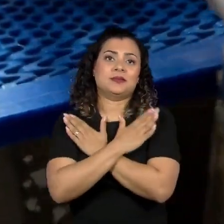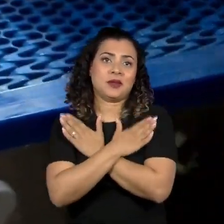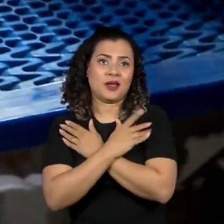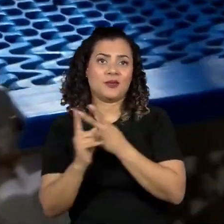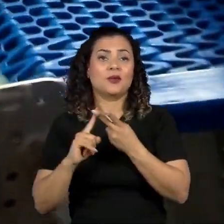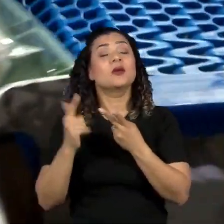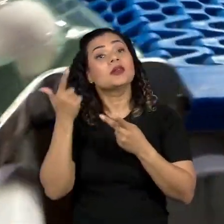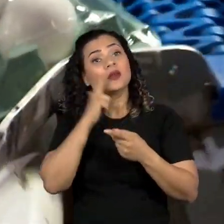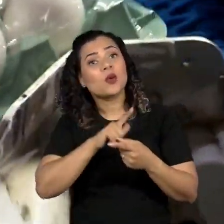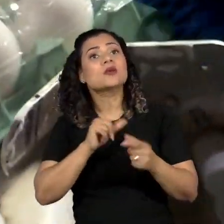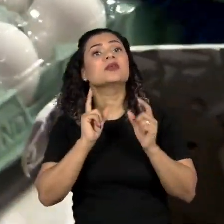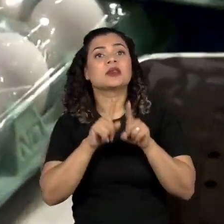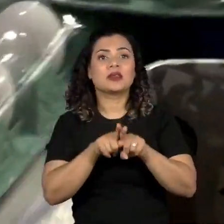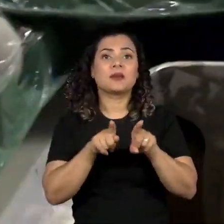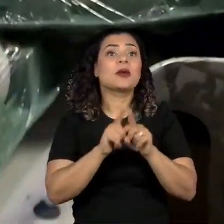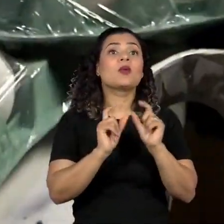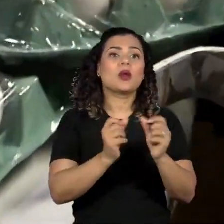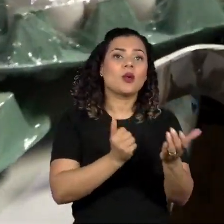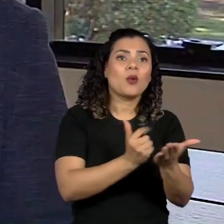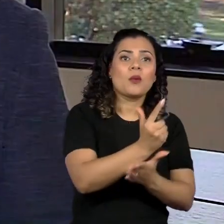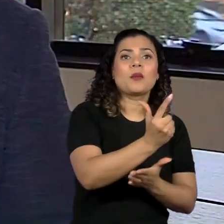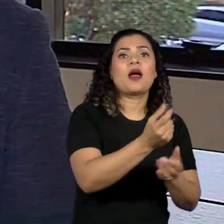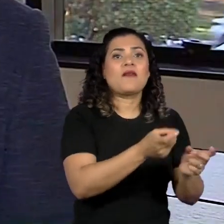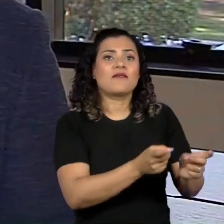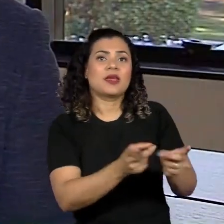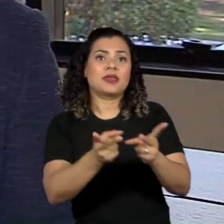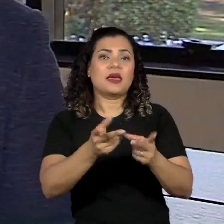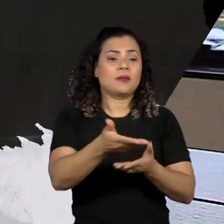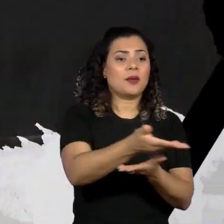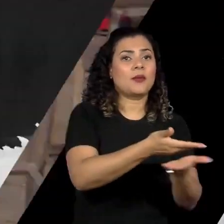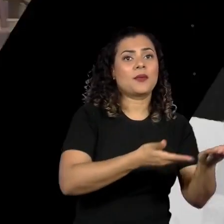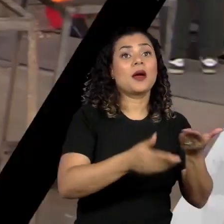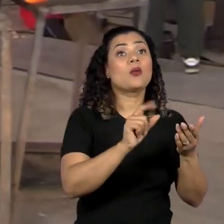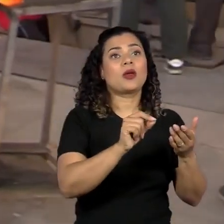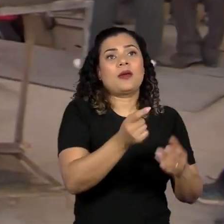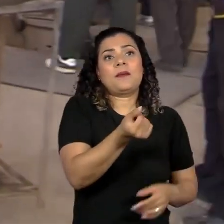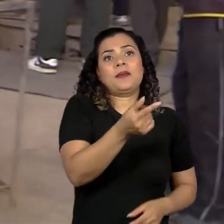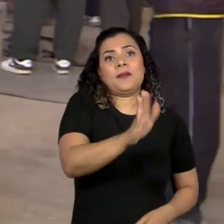a mercadorias de itens de necessidade a preços mais baratos.